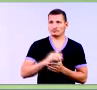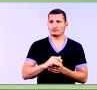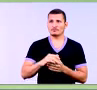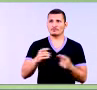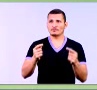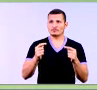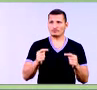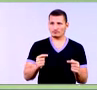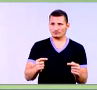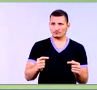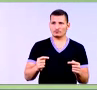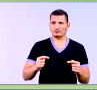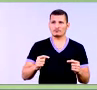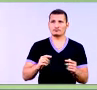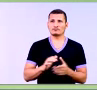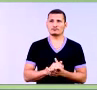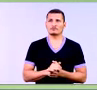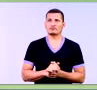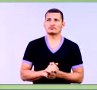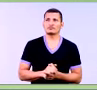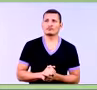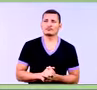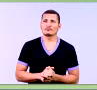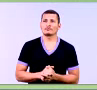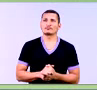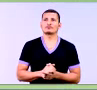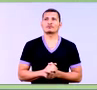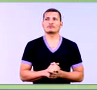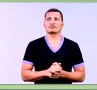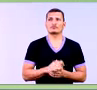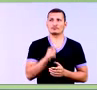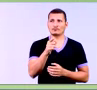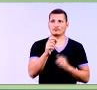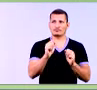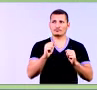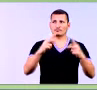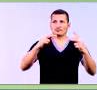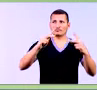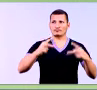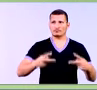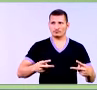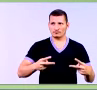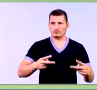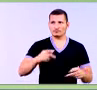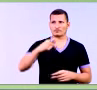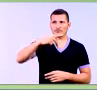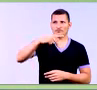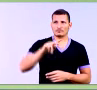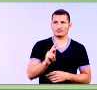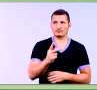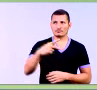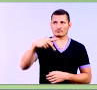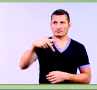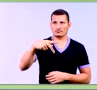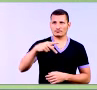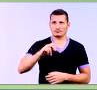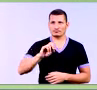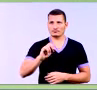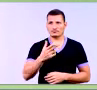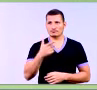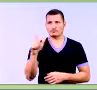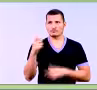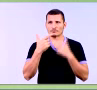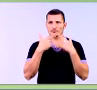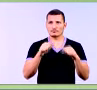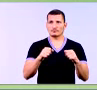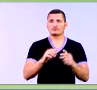nós temos, isso pode ser colocado, vale ressaltar, em HTML, em PHP ou em uma outra